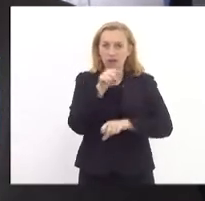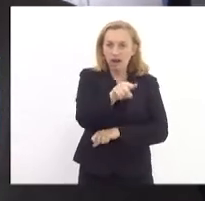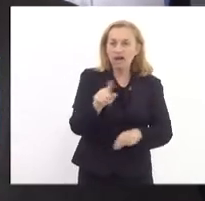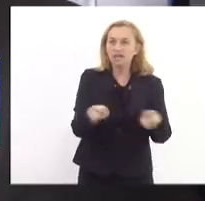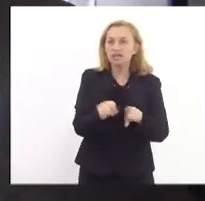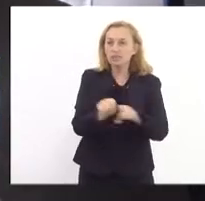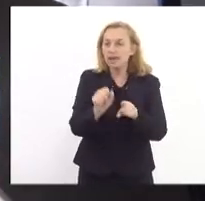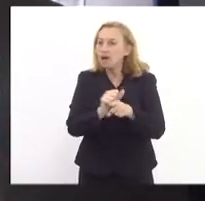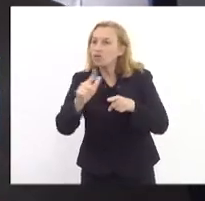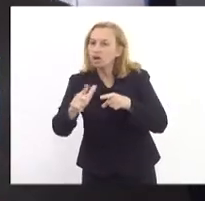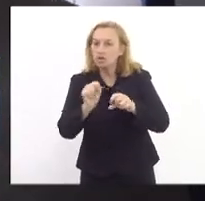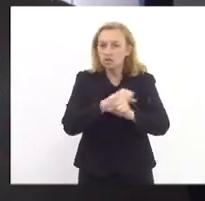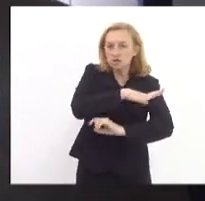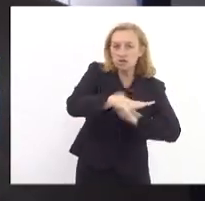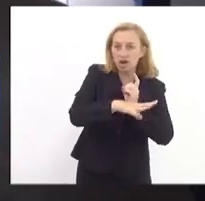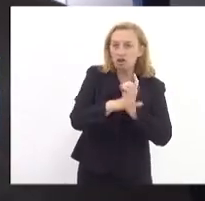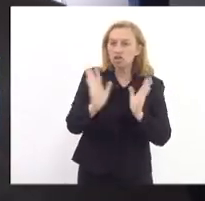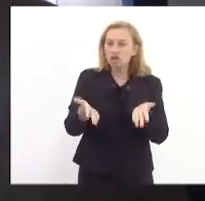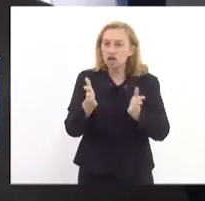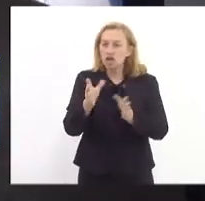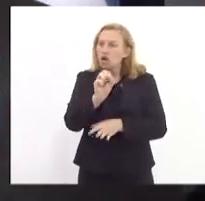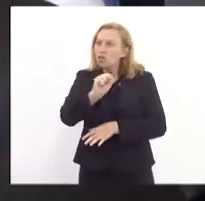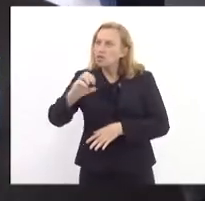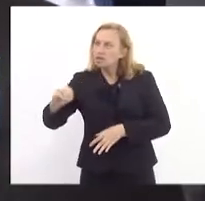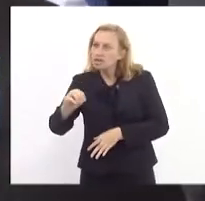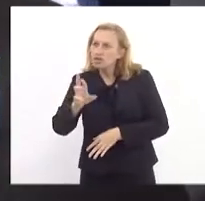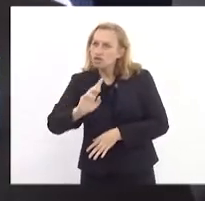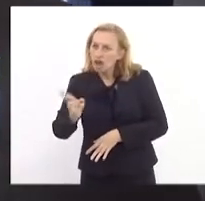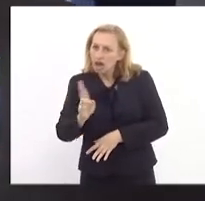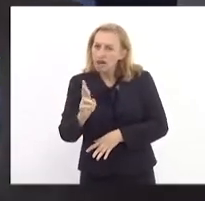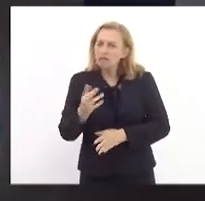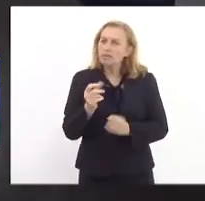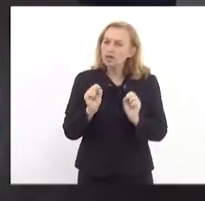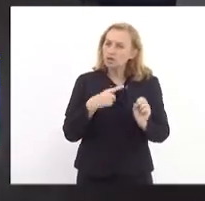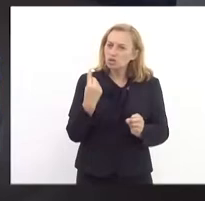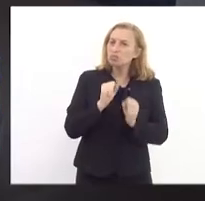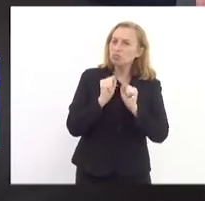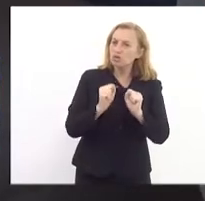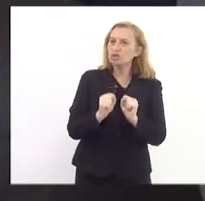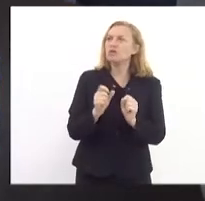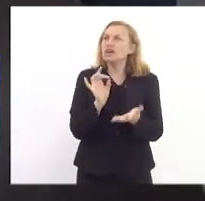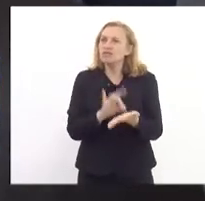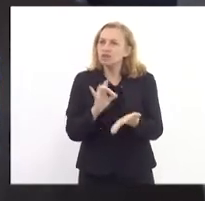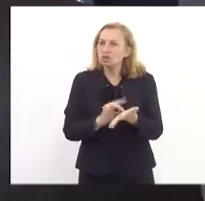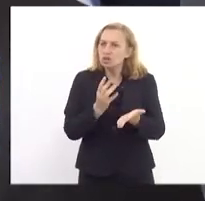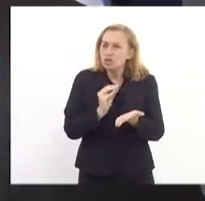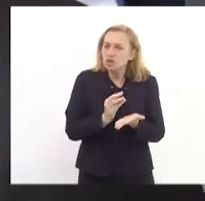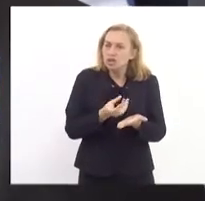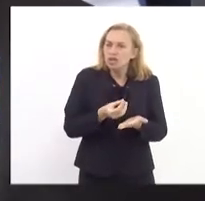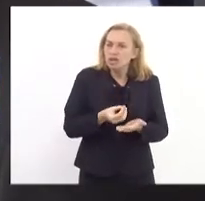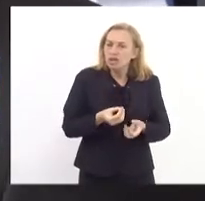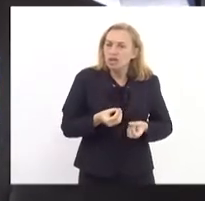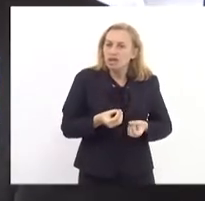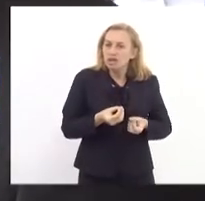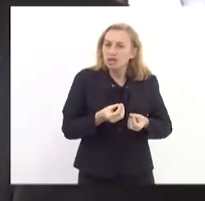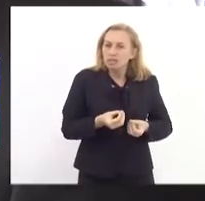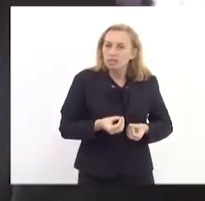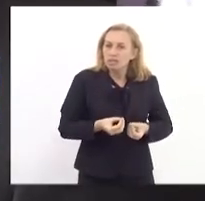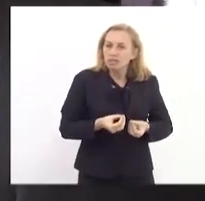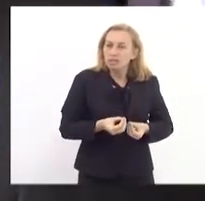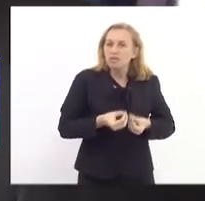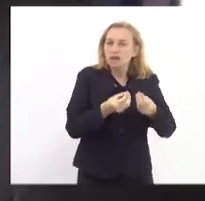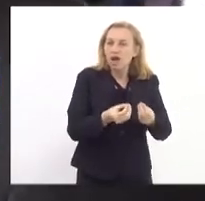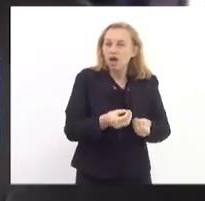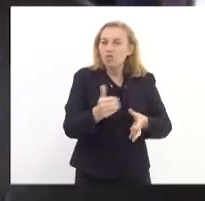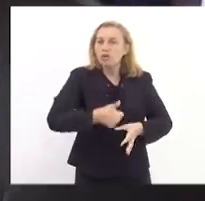aluguel social que já aumentamos agora para 800 reais para que a gente possa realmente devolver a normalidade a Petrópolis. Não